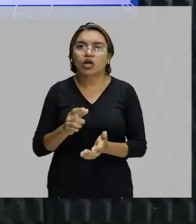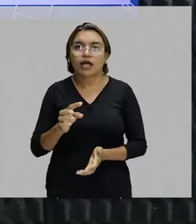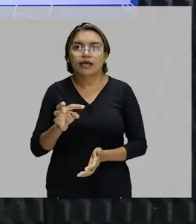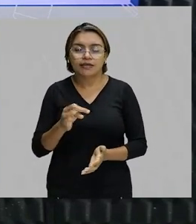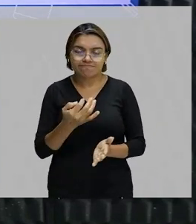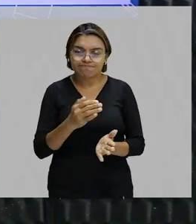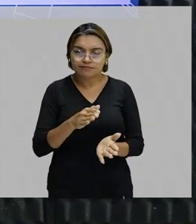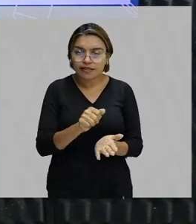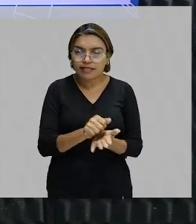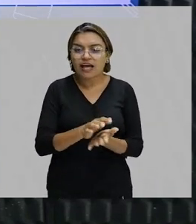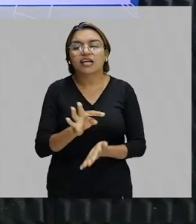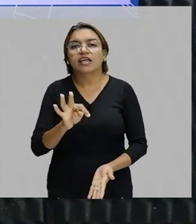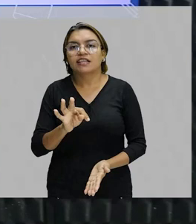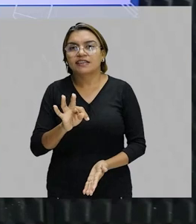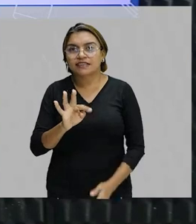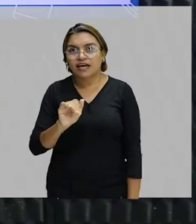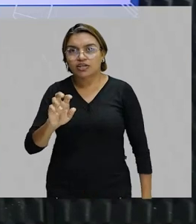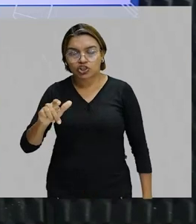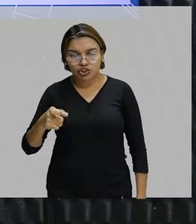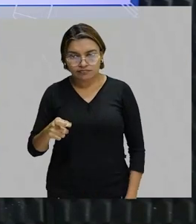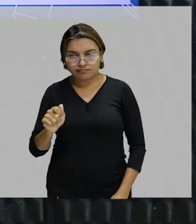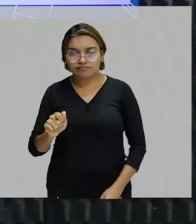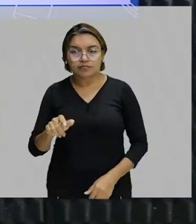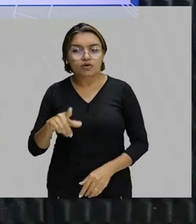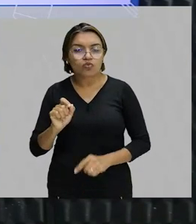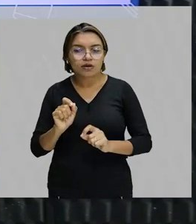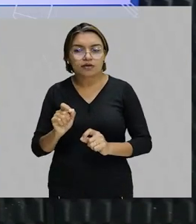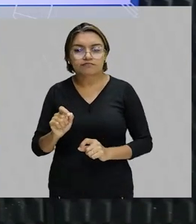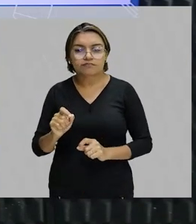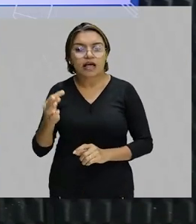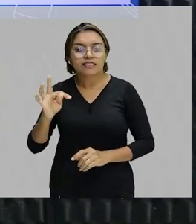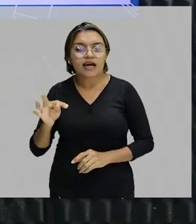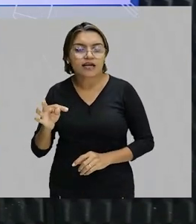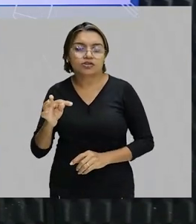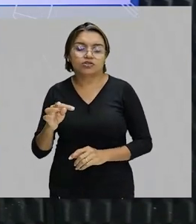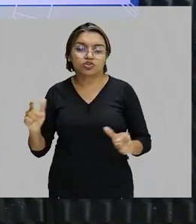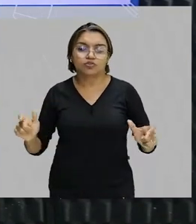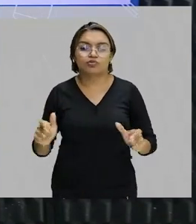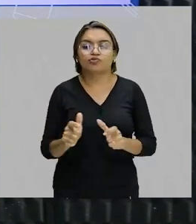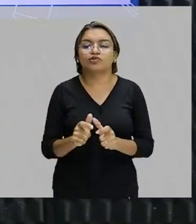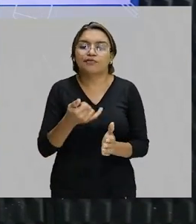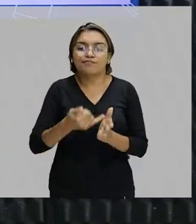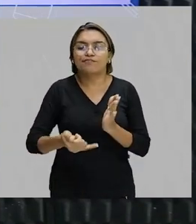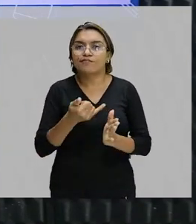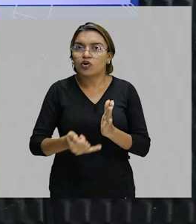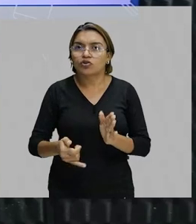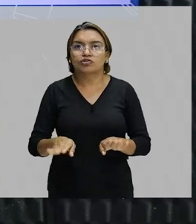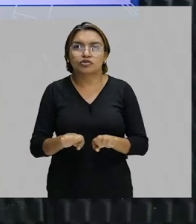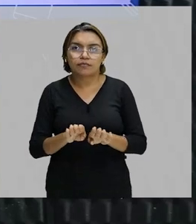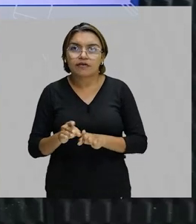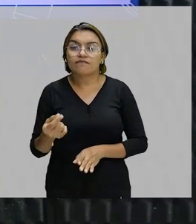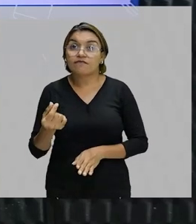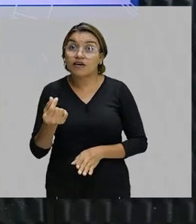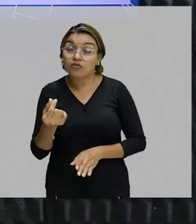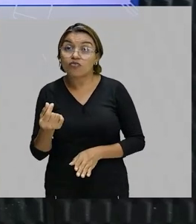seja pro neoliberal ele quer reduzir ao máximo o número de impostos E também o valor dos impostos